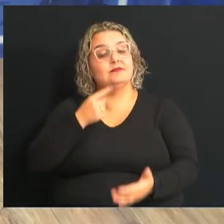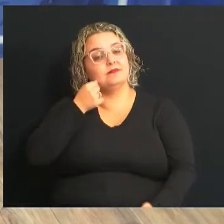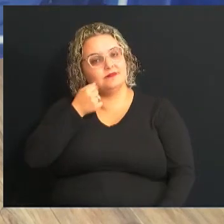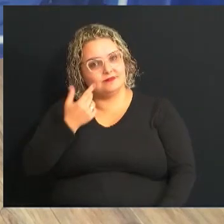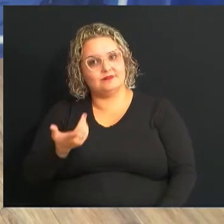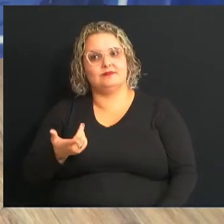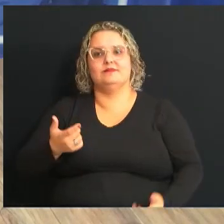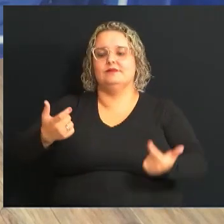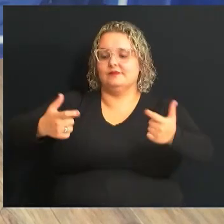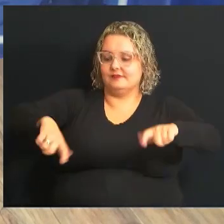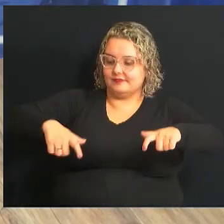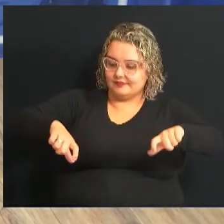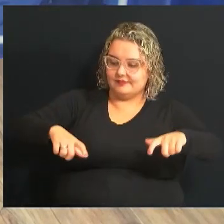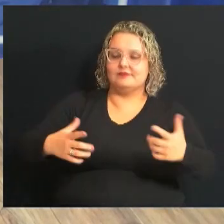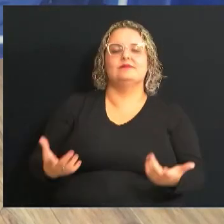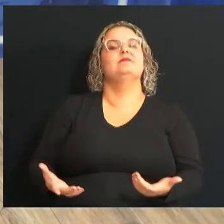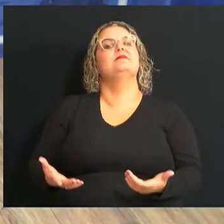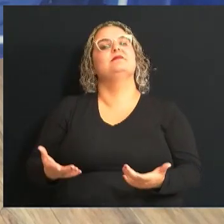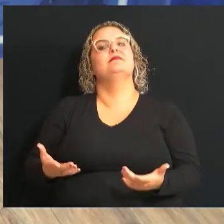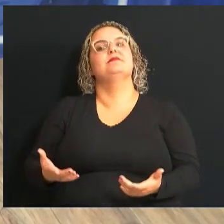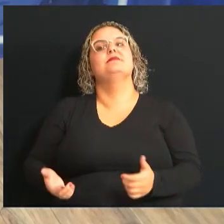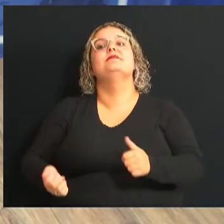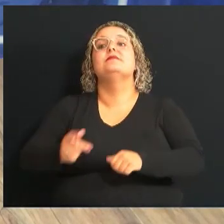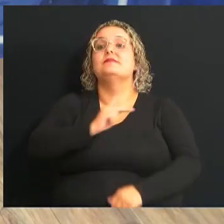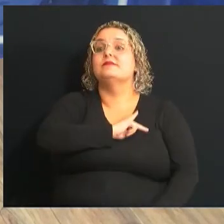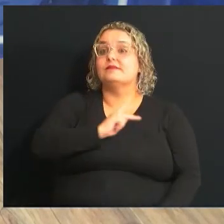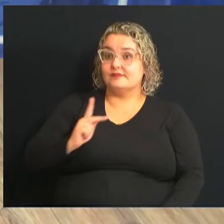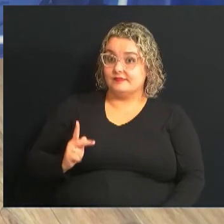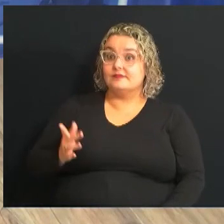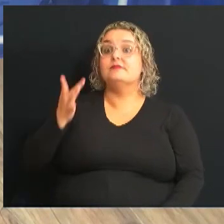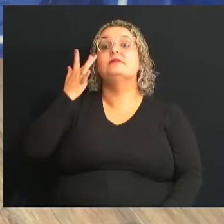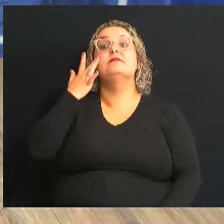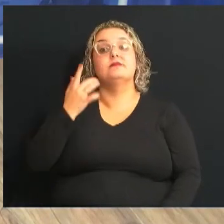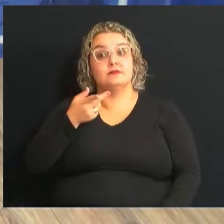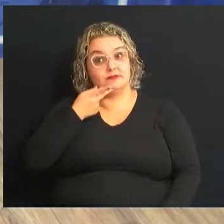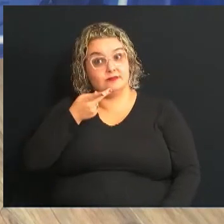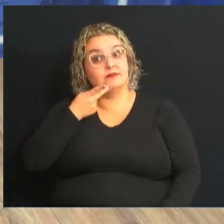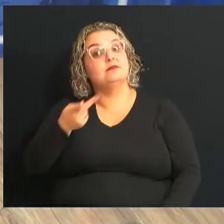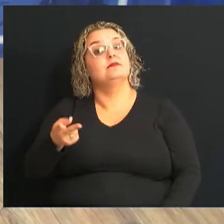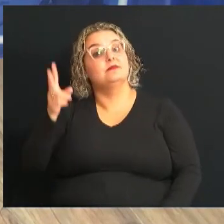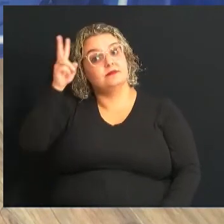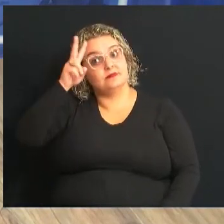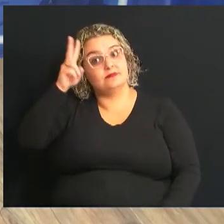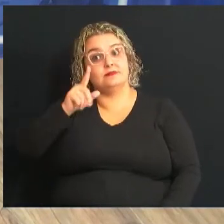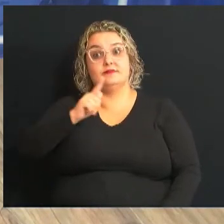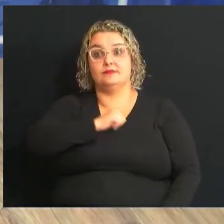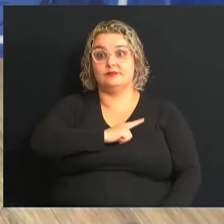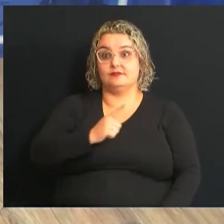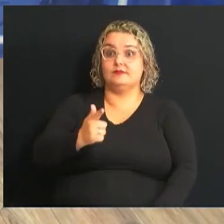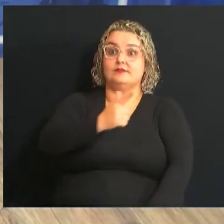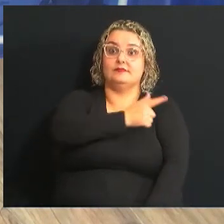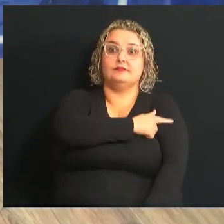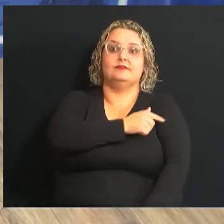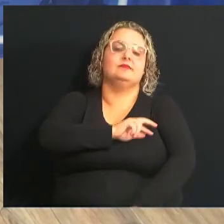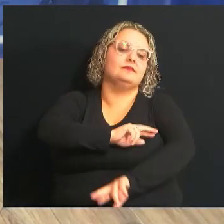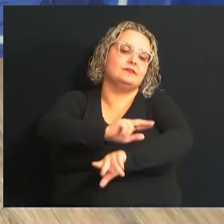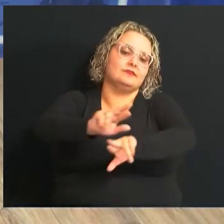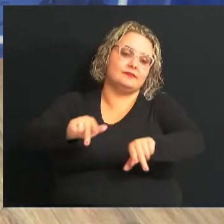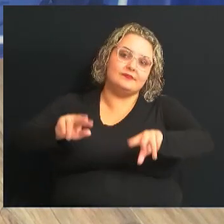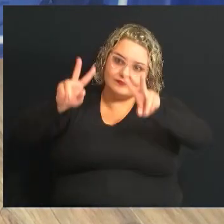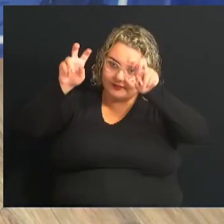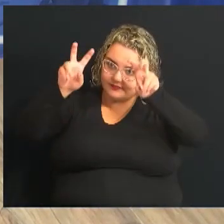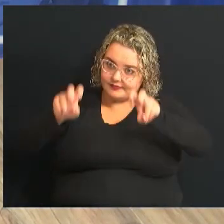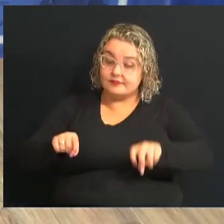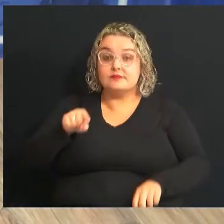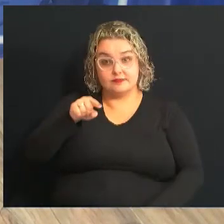balançamos as redes com a partida da Ponte Preta. Amanhã a gente vai contar a história de Guarani e Grêmio, então tem muitos assuntos e você